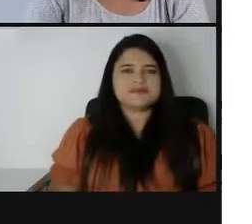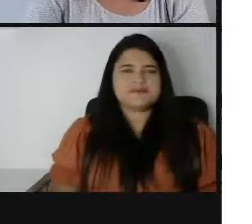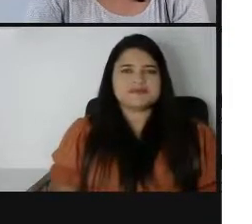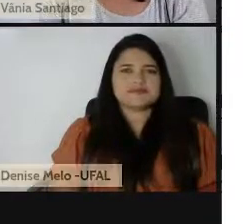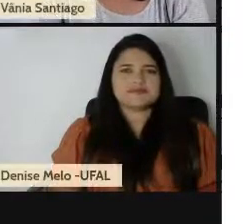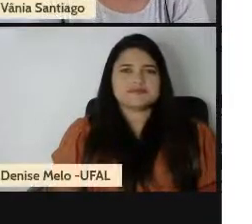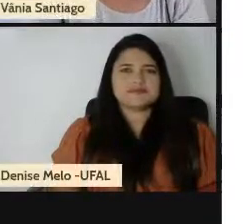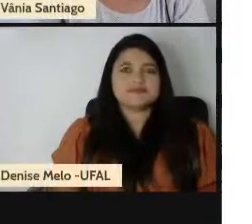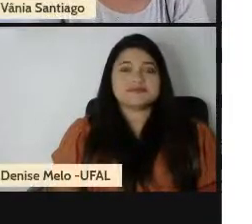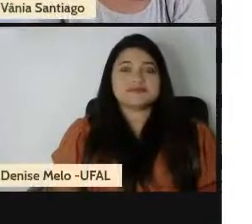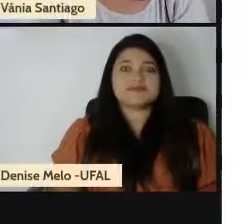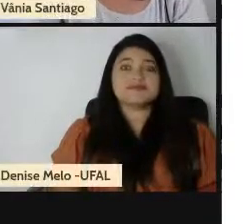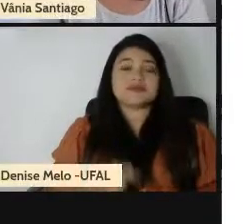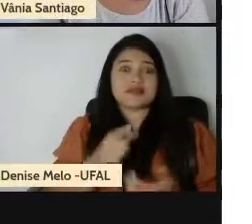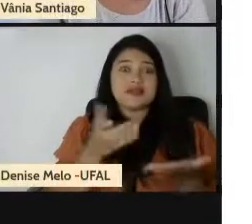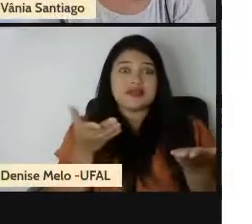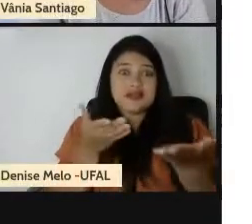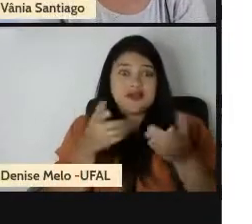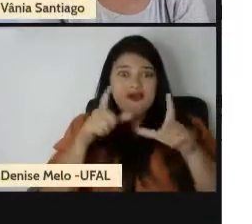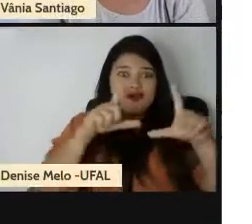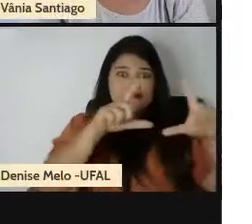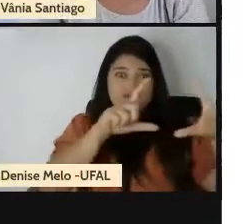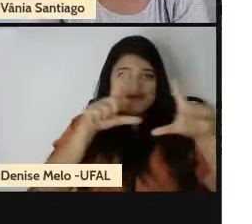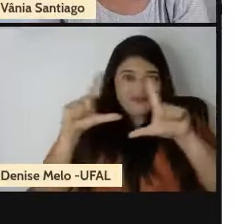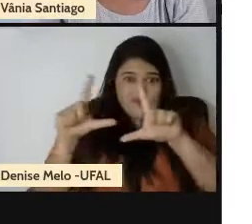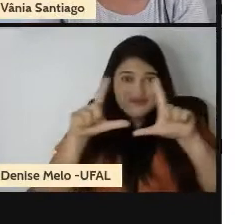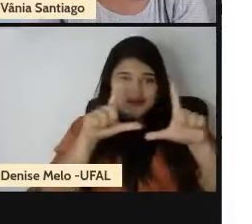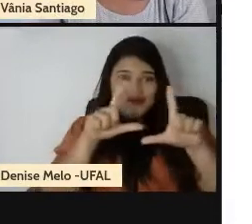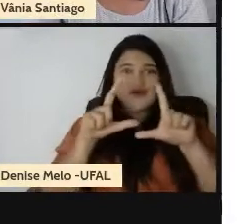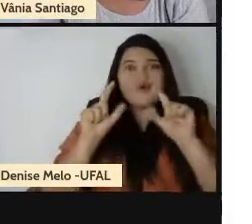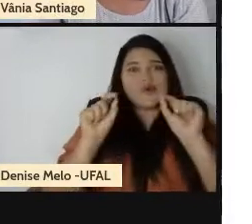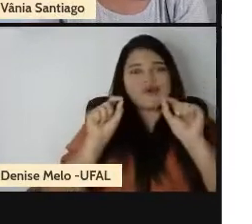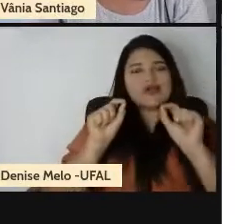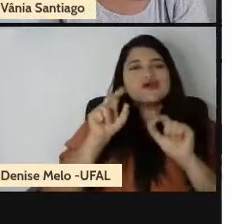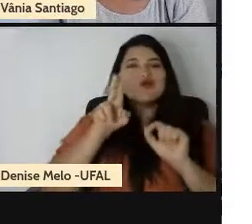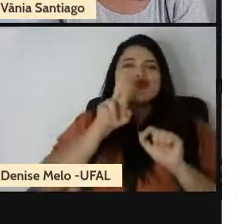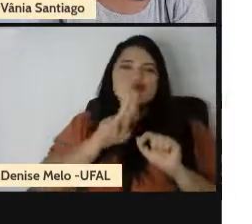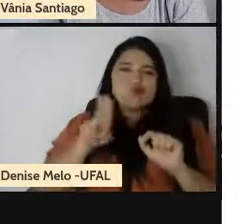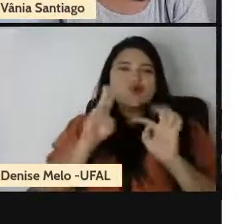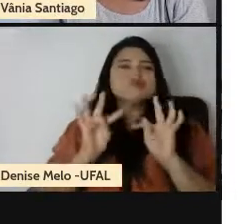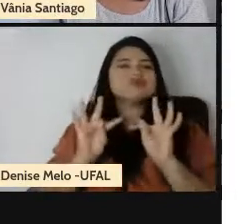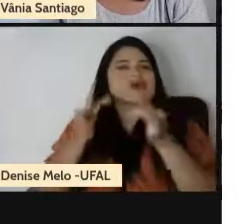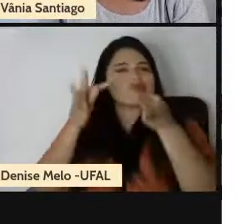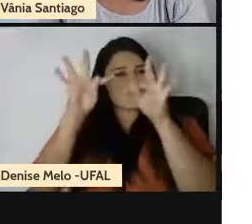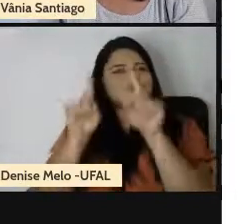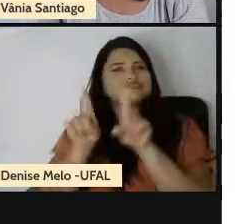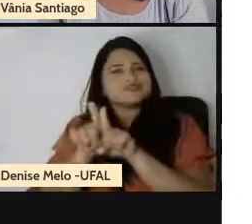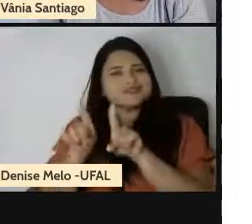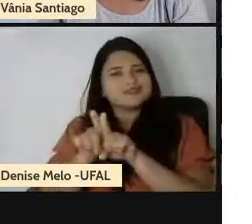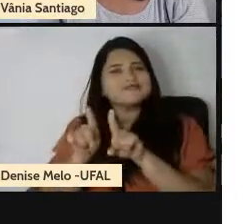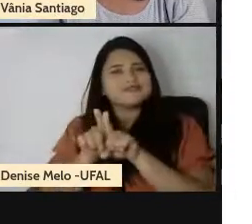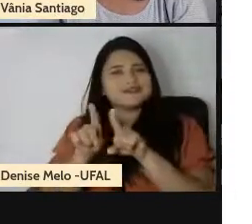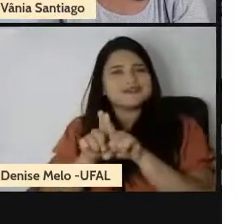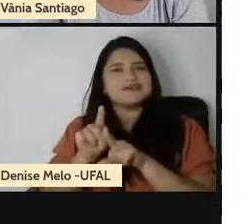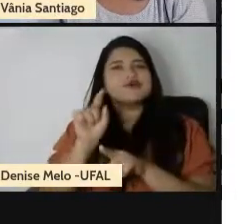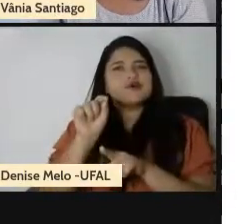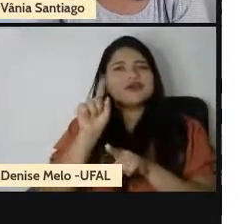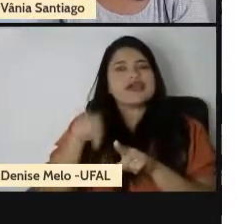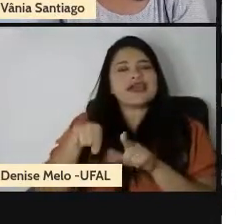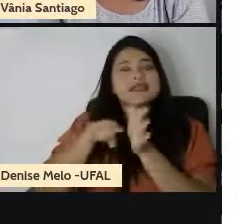E aqui também mais uma situação de uso de tecnologia, e também do trabalho da pesquisa